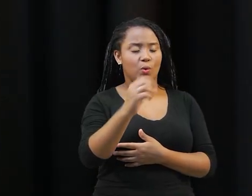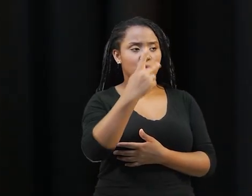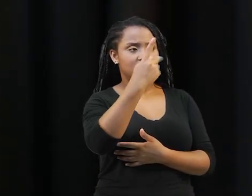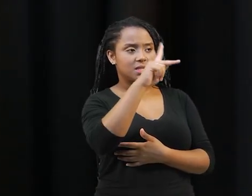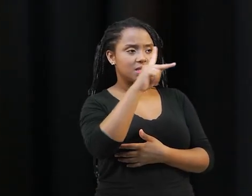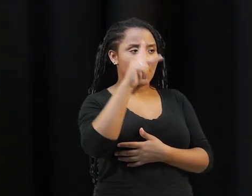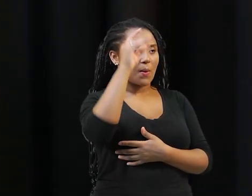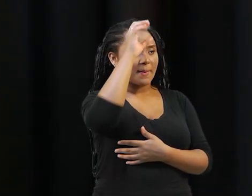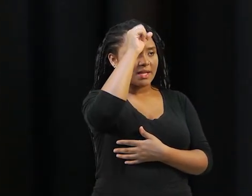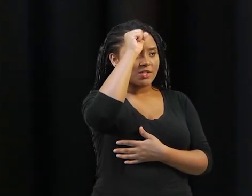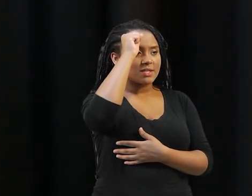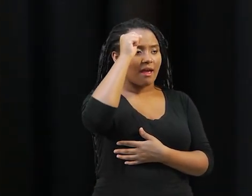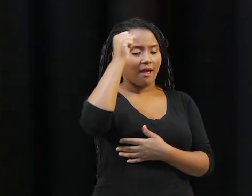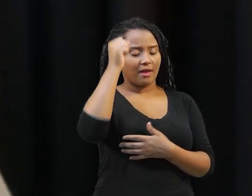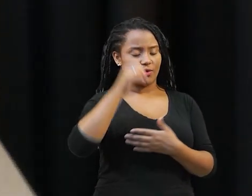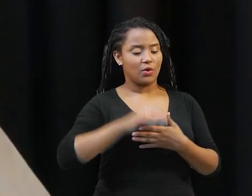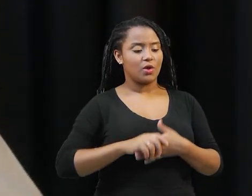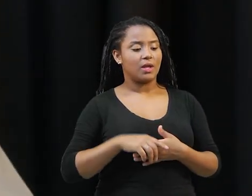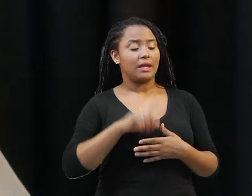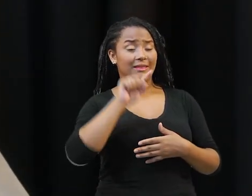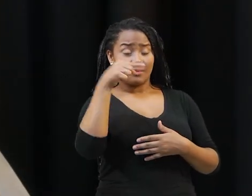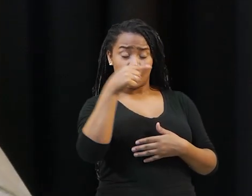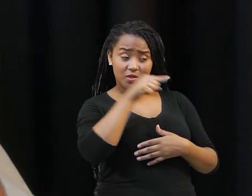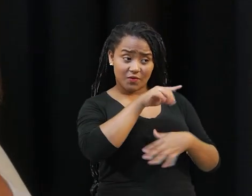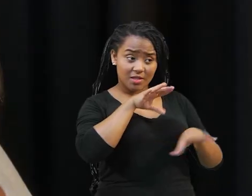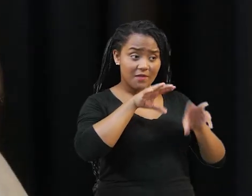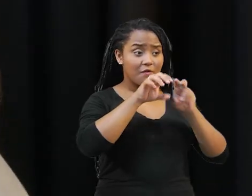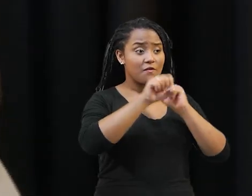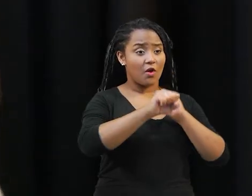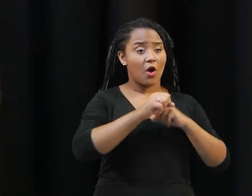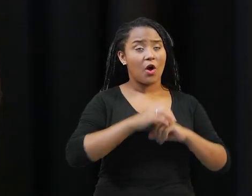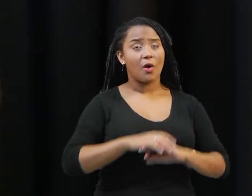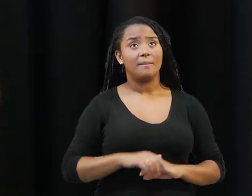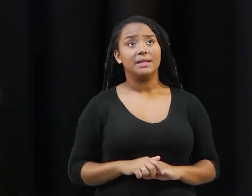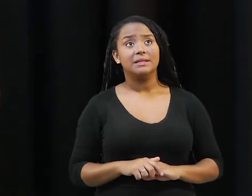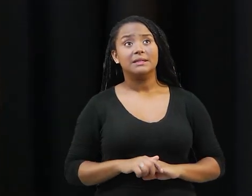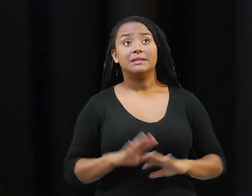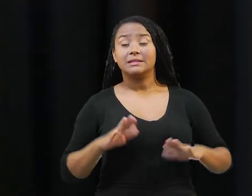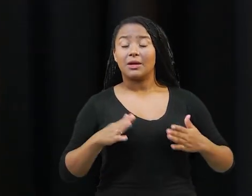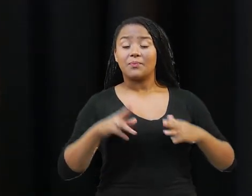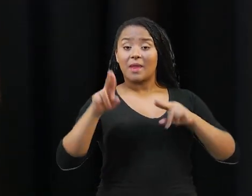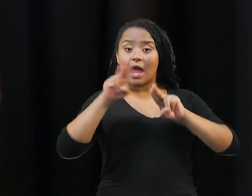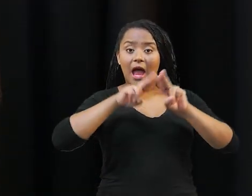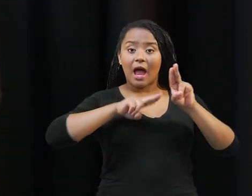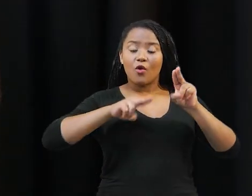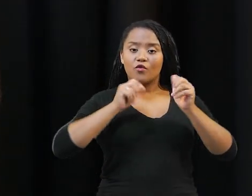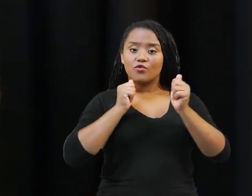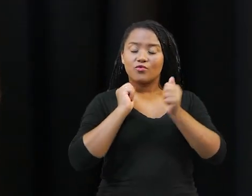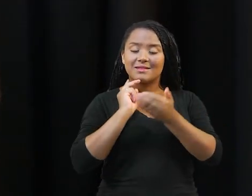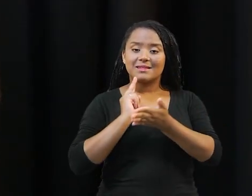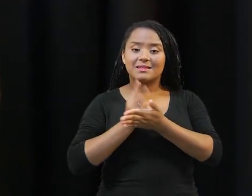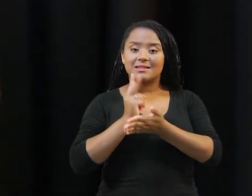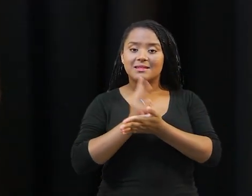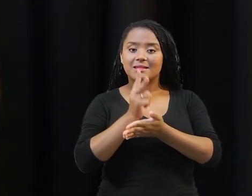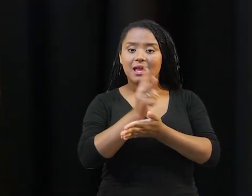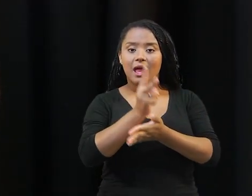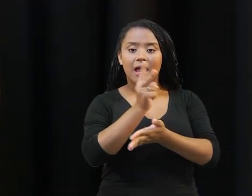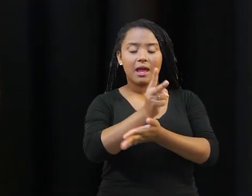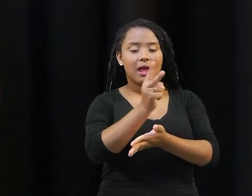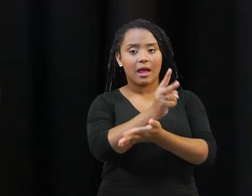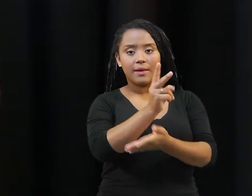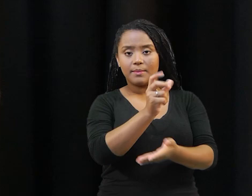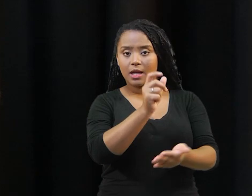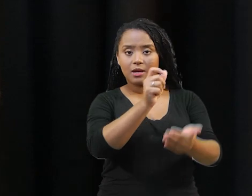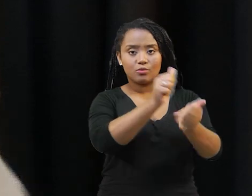do seu exercício profissional, do seu aprendizado, aí depois o senhor se forma, a UFO